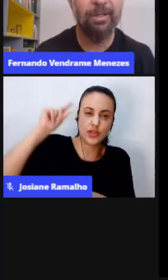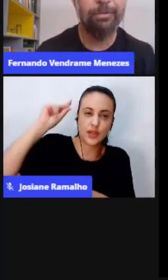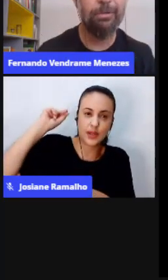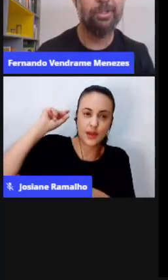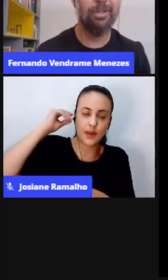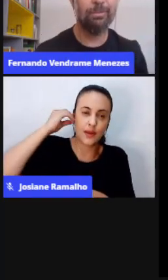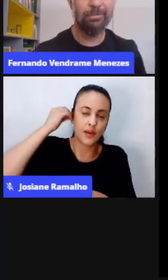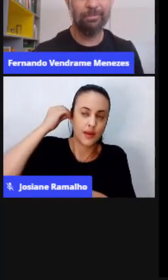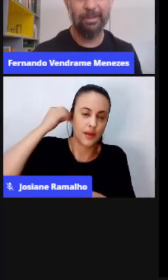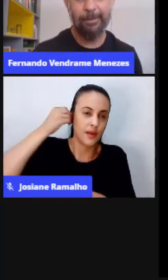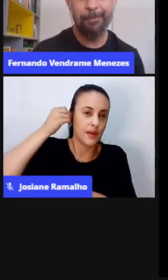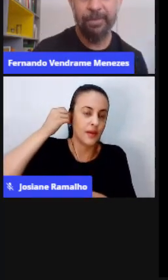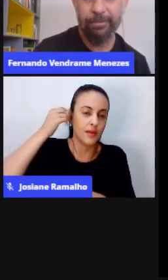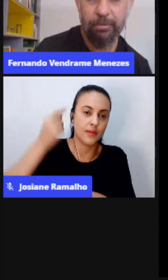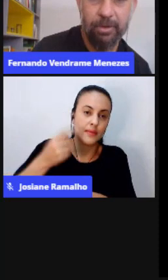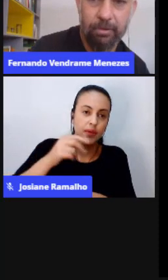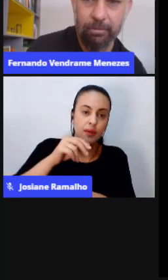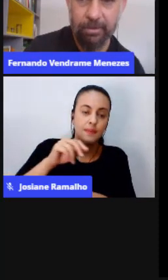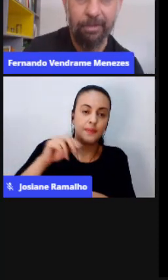da evolução